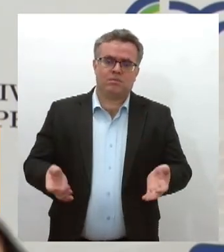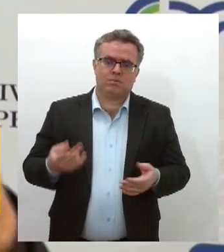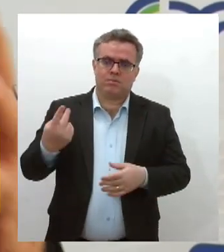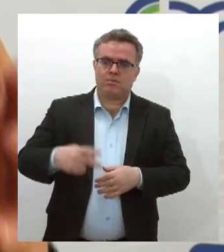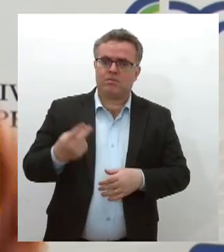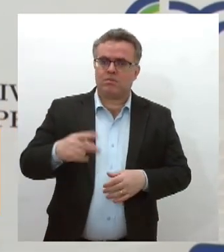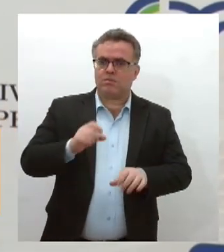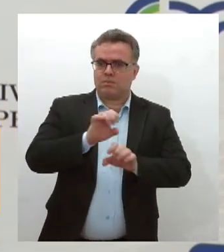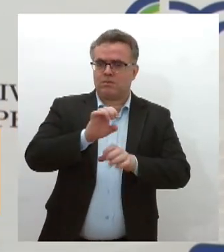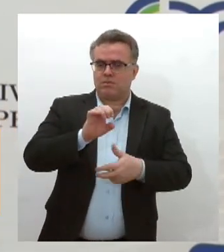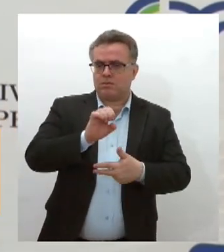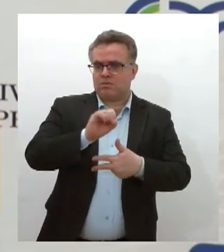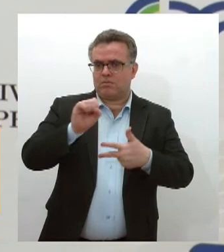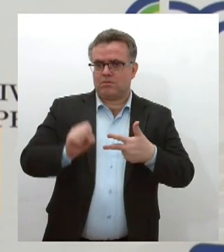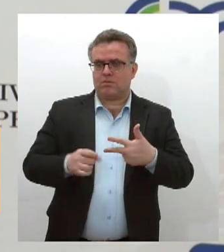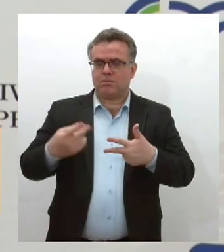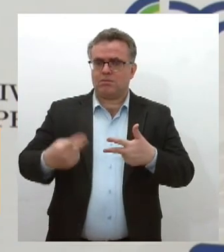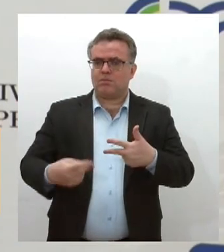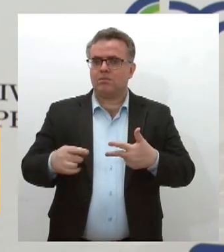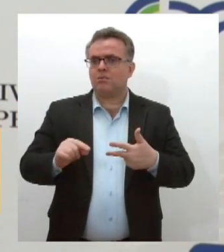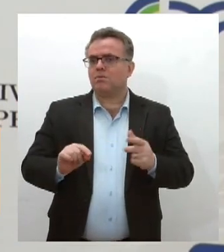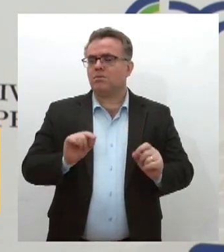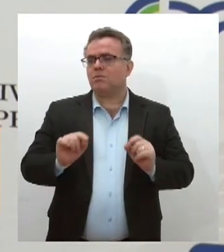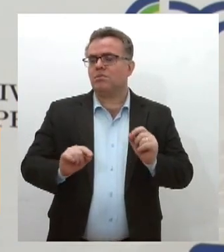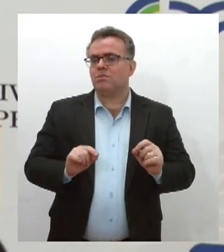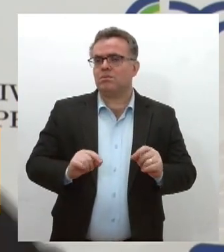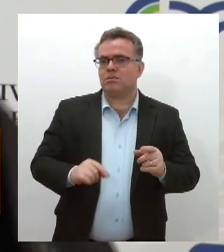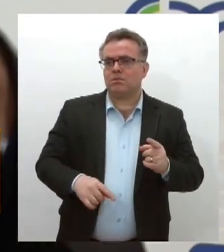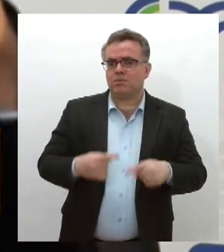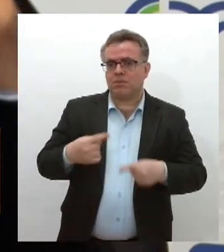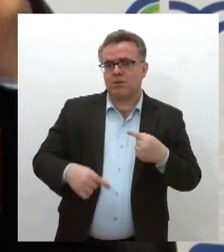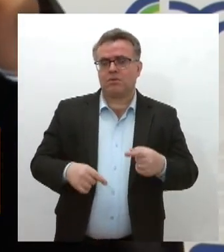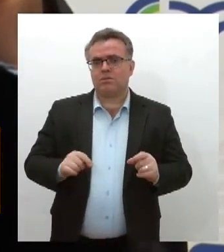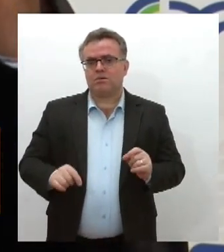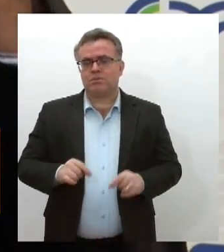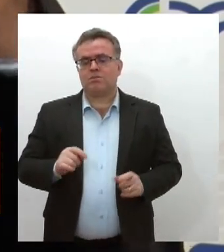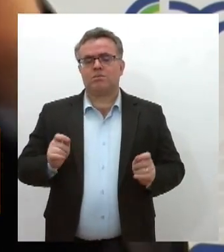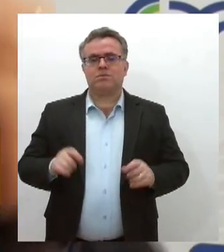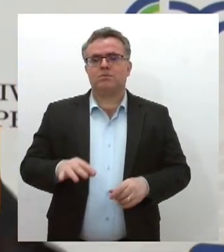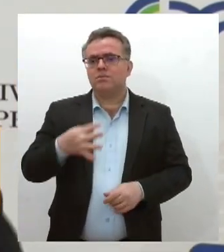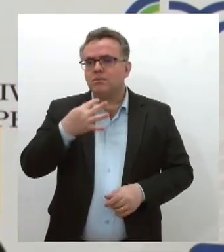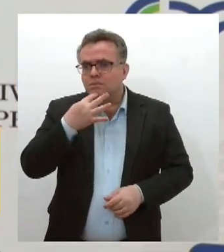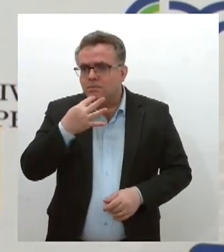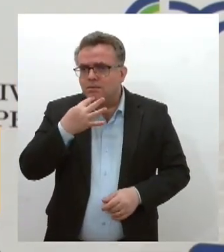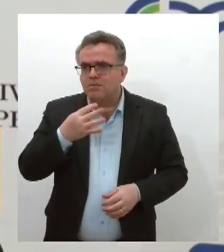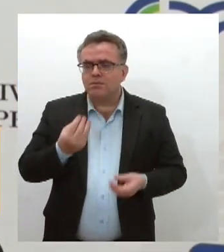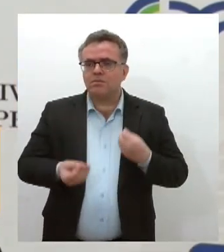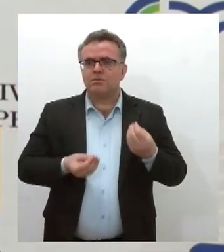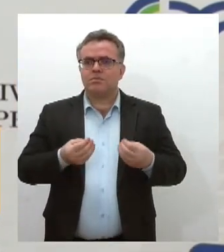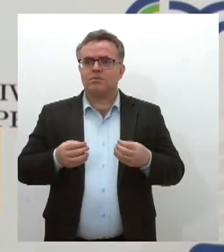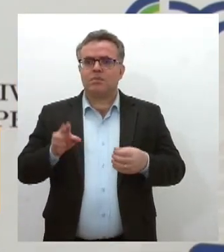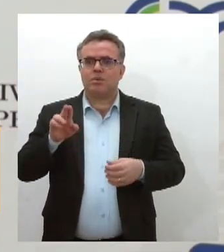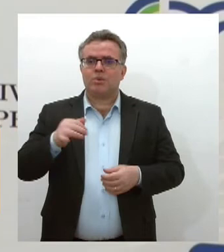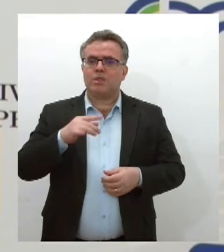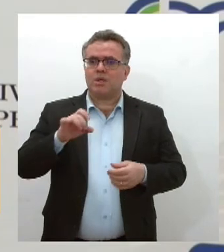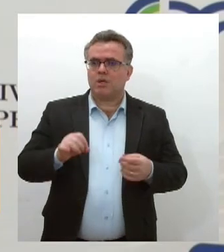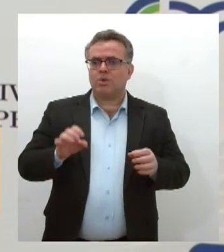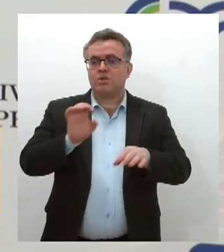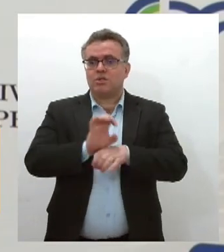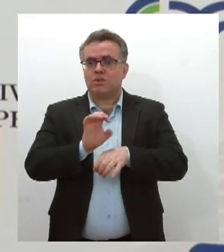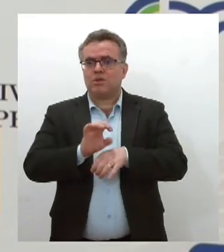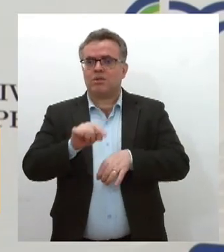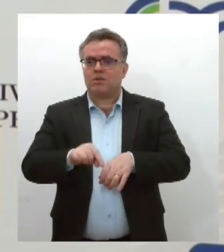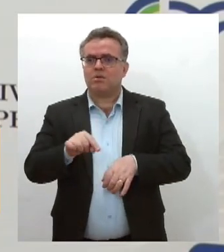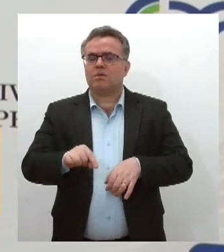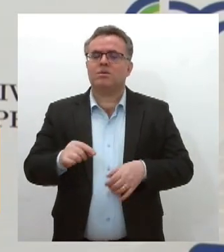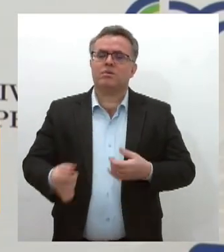falo Estado, me refiro ao Estado como um ente político. É preciso conhecer como é que funciona a União, os estados, os municípios, é